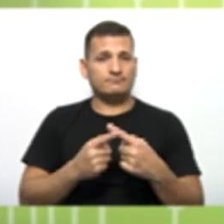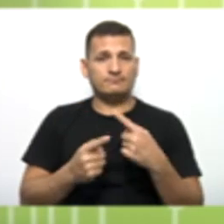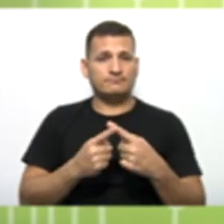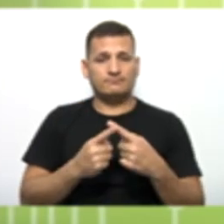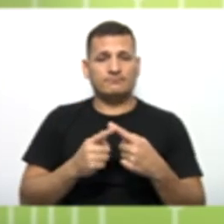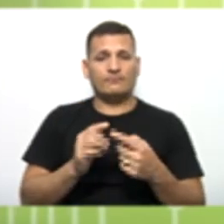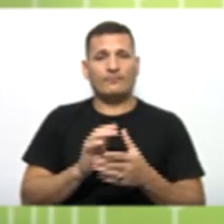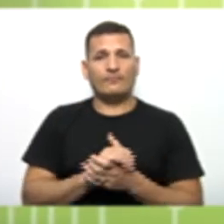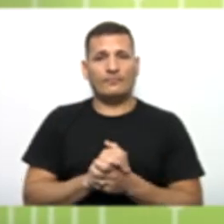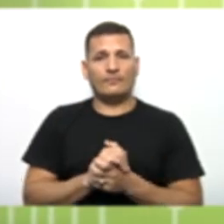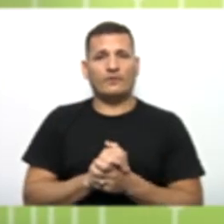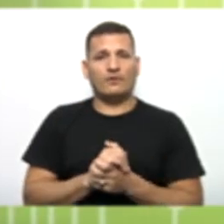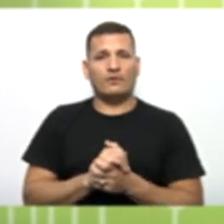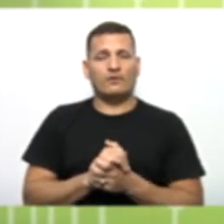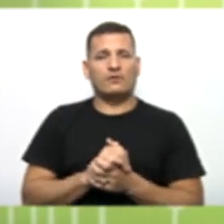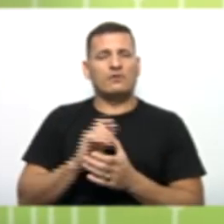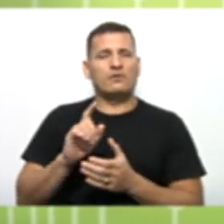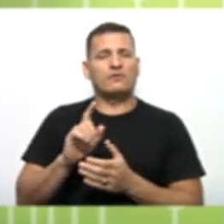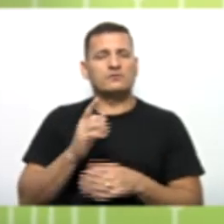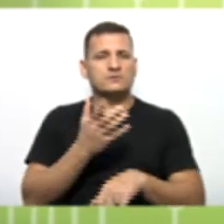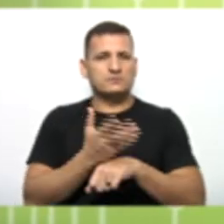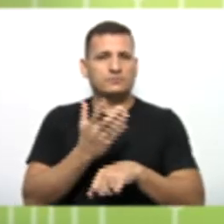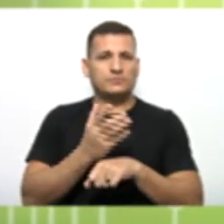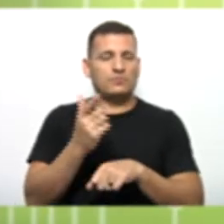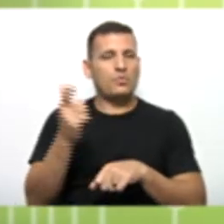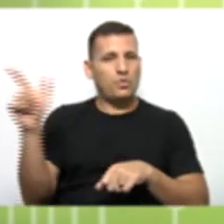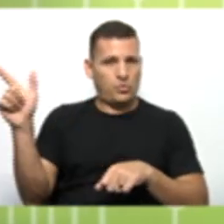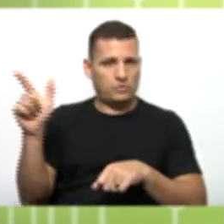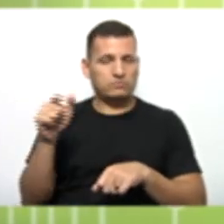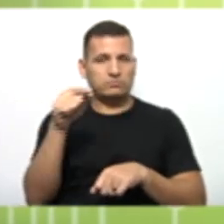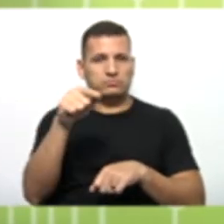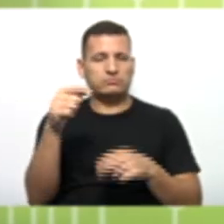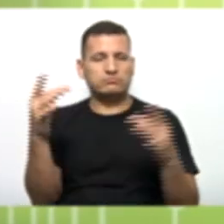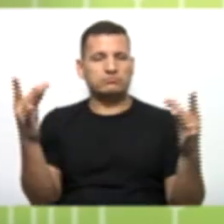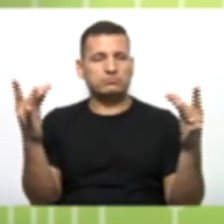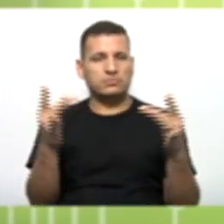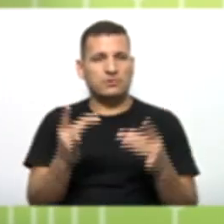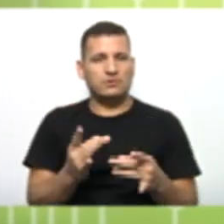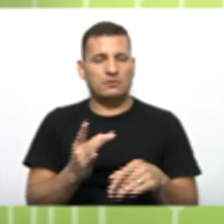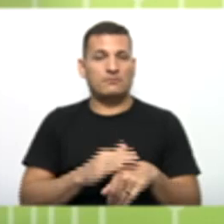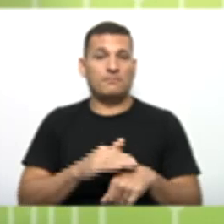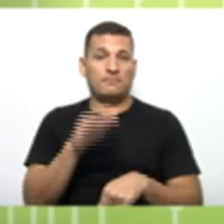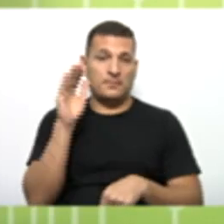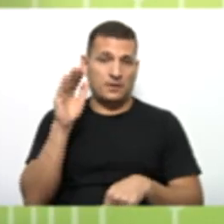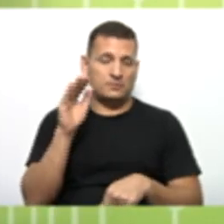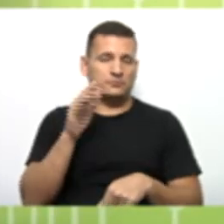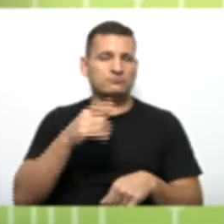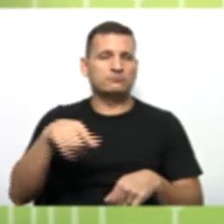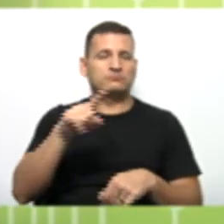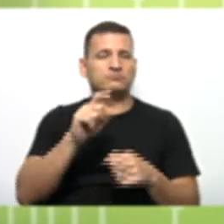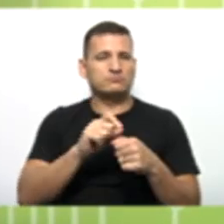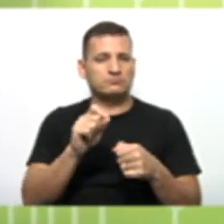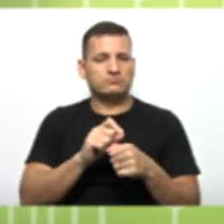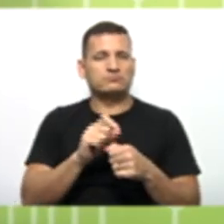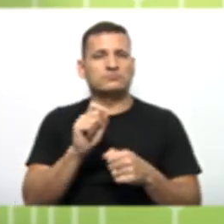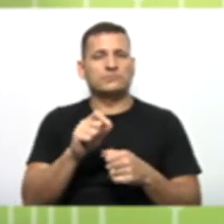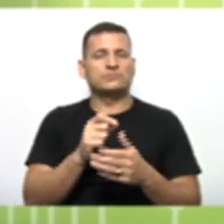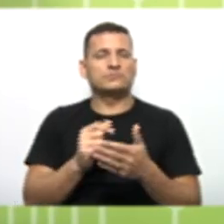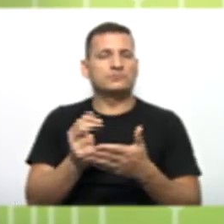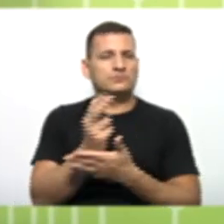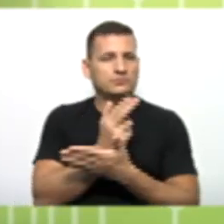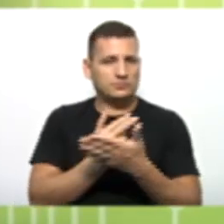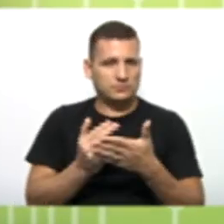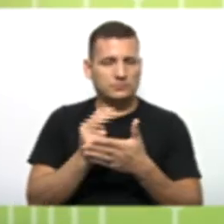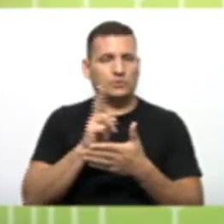etapa da disciplina de vocês vão detalhar bem mais elas. Vocês vão fazer o diagrama de caso de